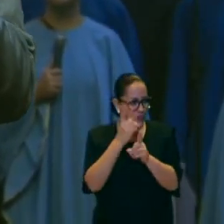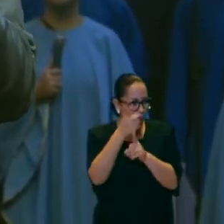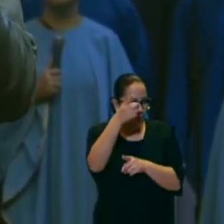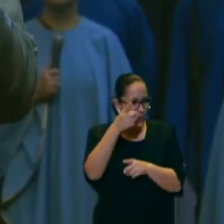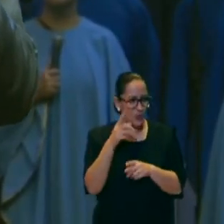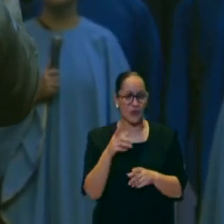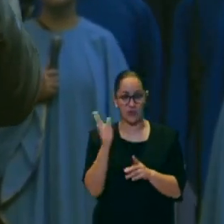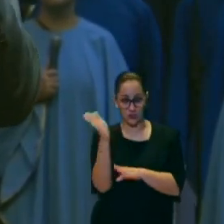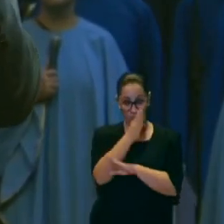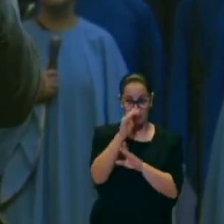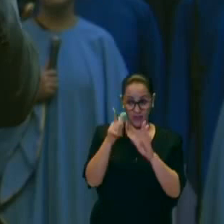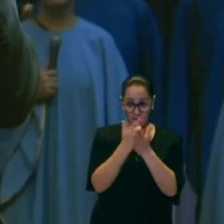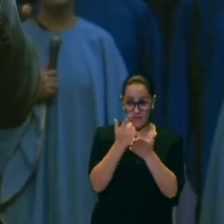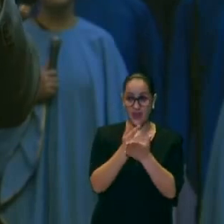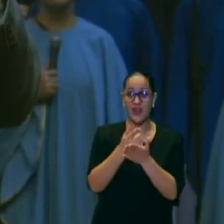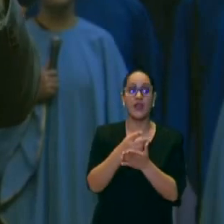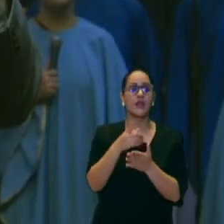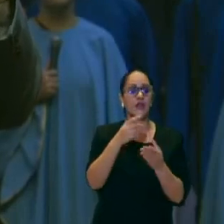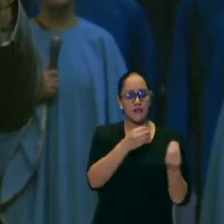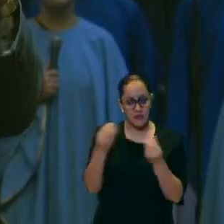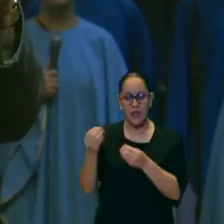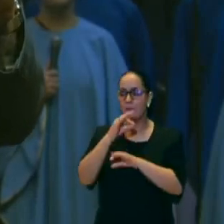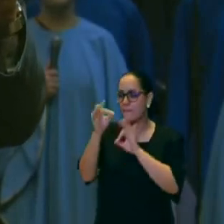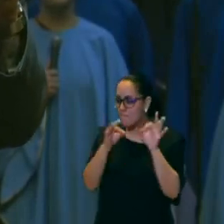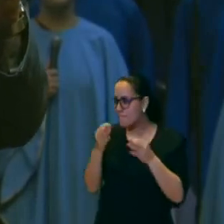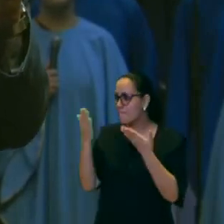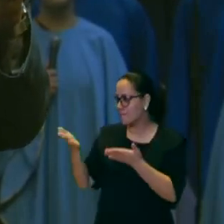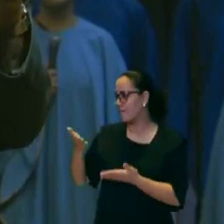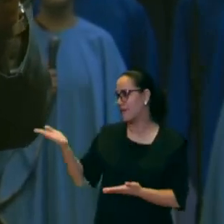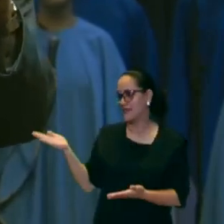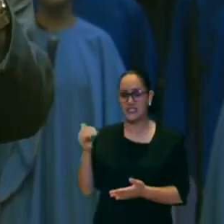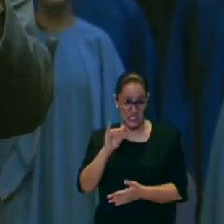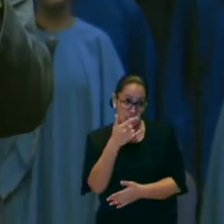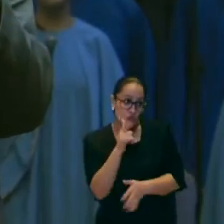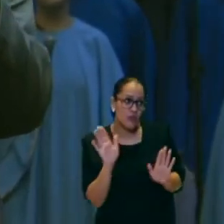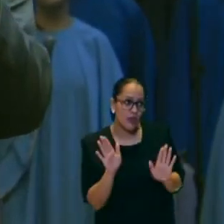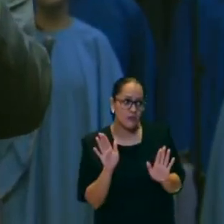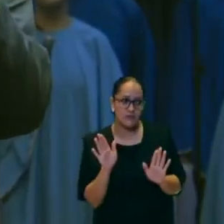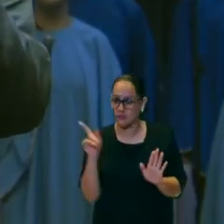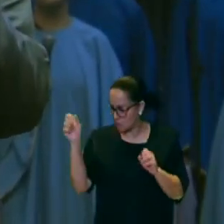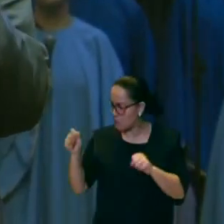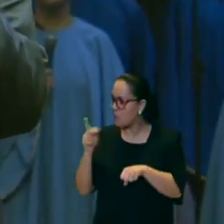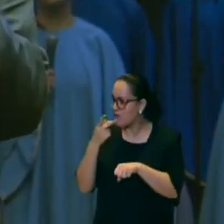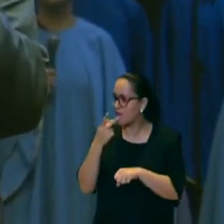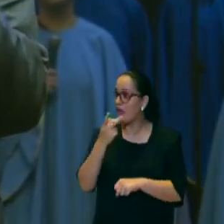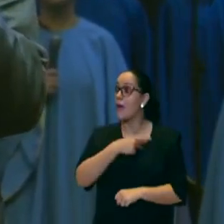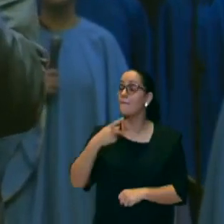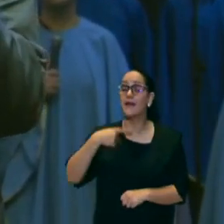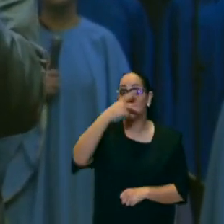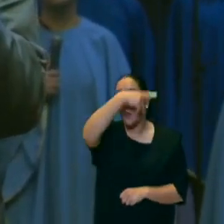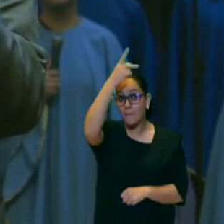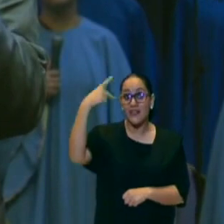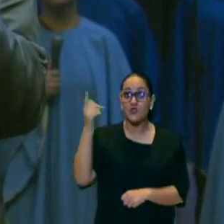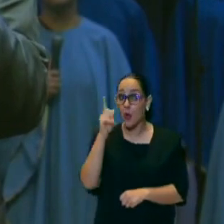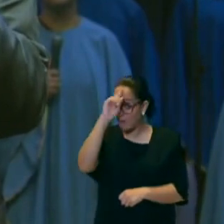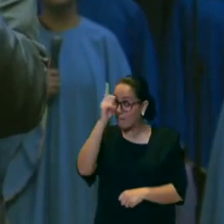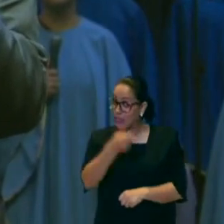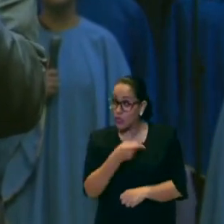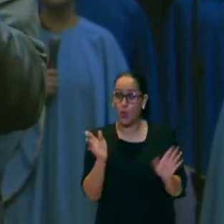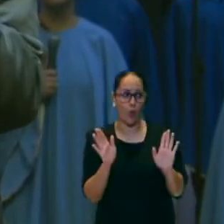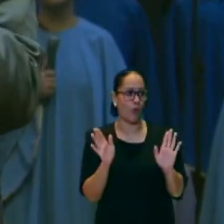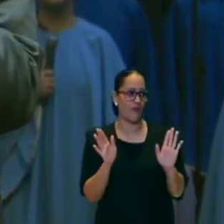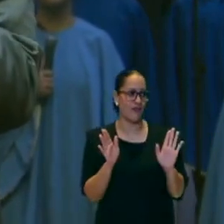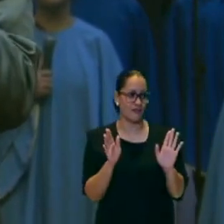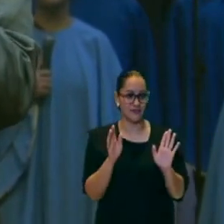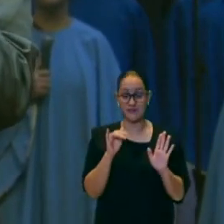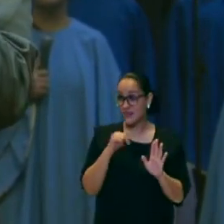assim: o pastor mandou você me dar de presente uma Bíblia, tá? Pode falar, tá? Se ele não der, eu vou brigar com ele lá, tá? Eu